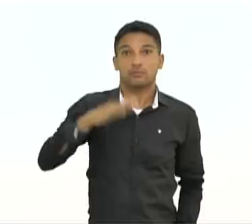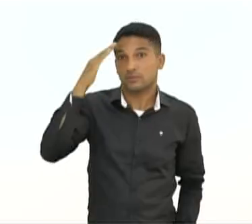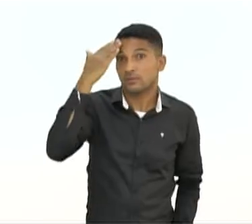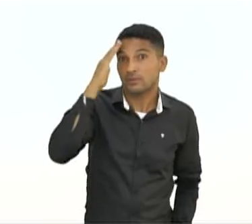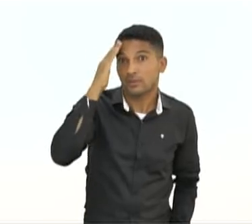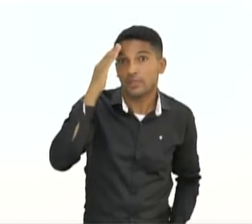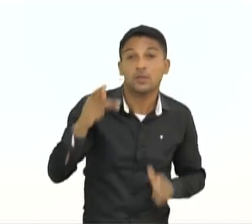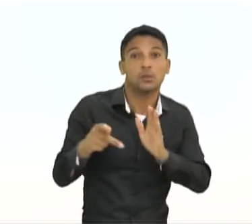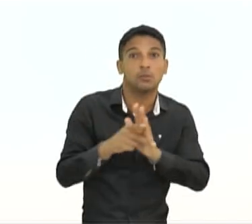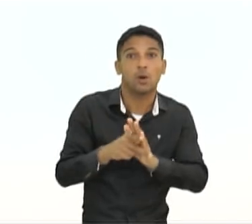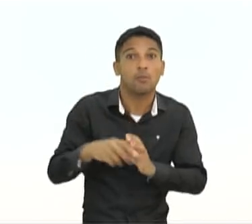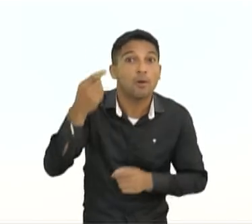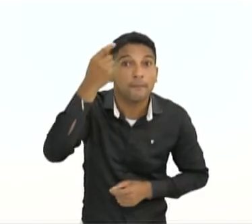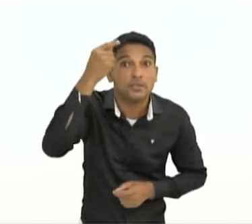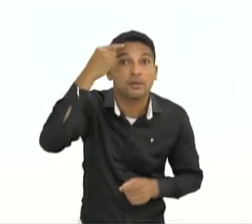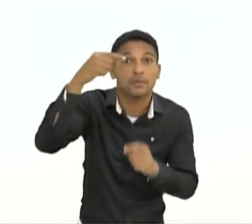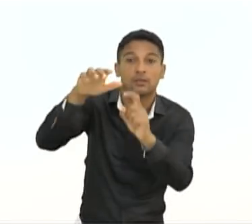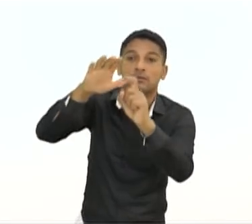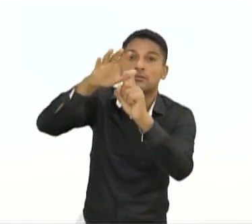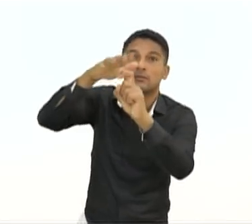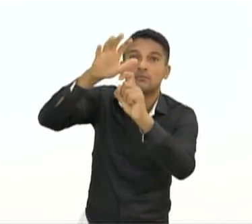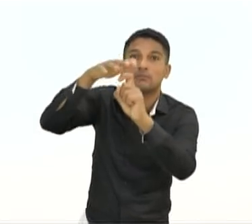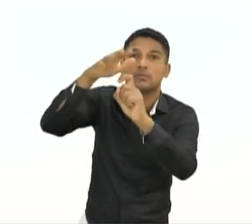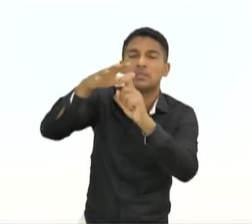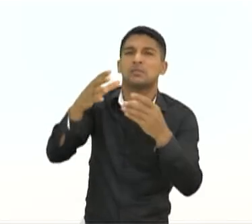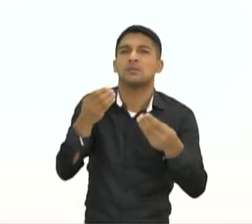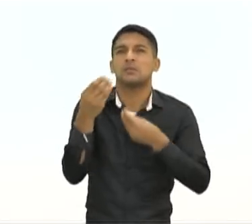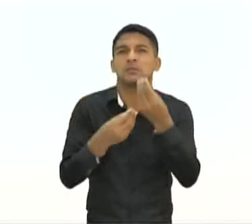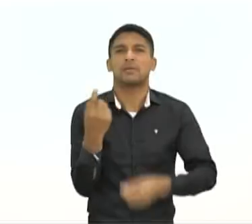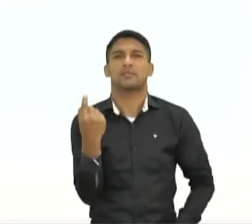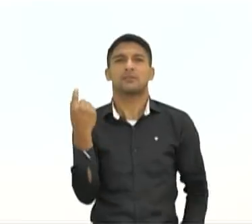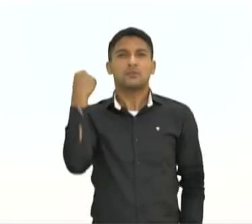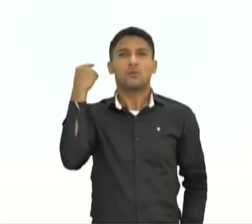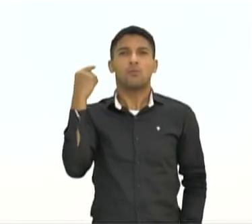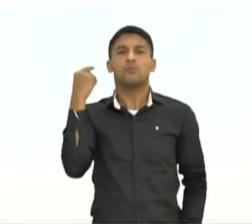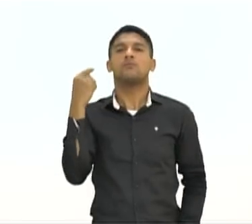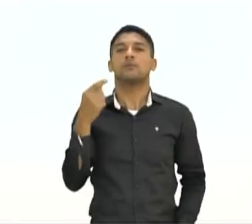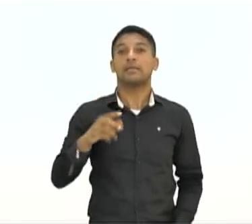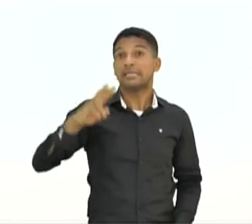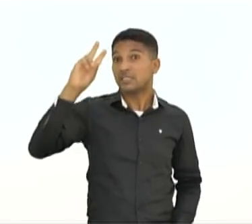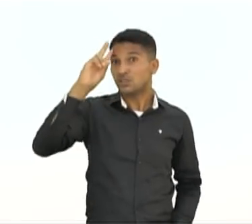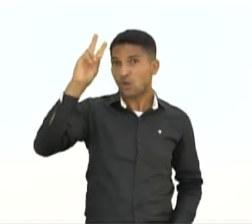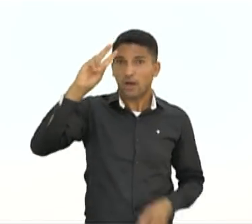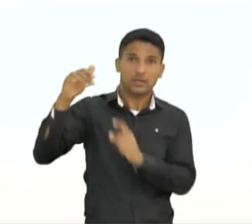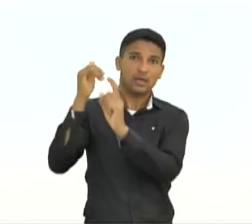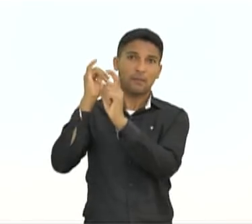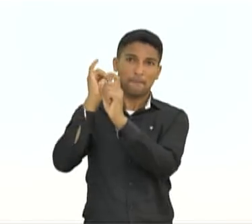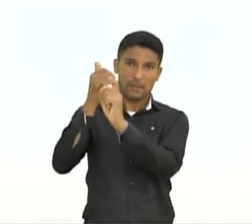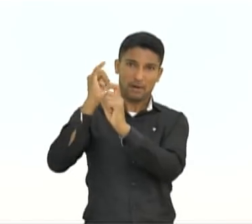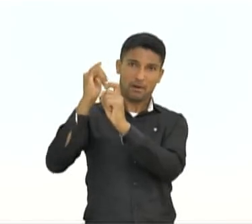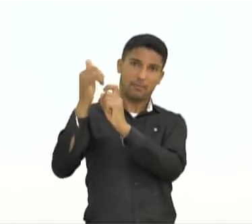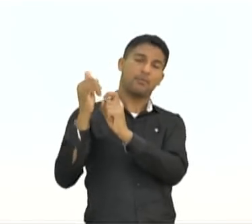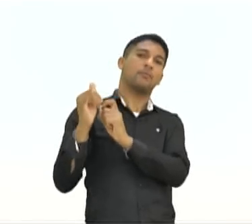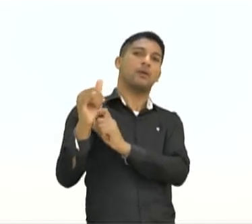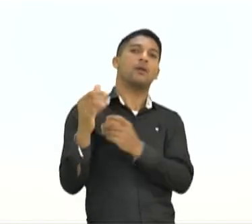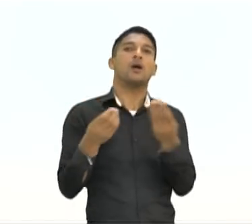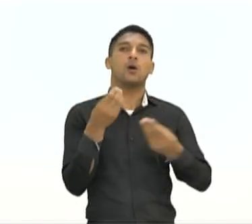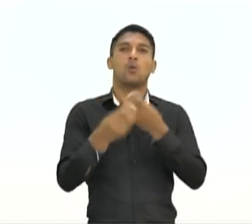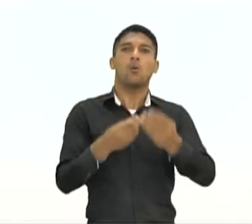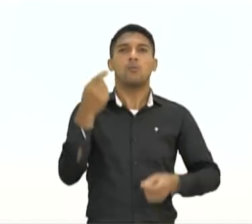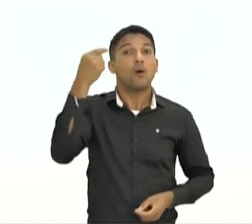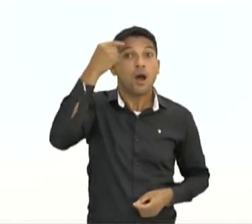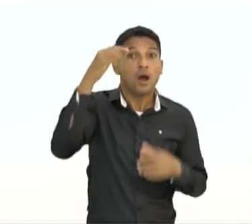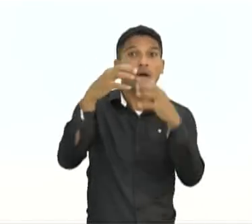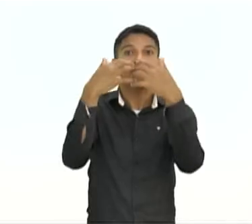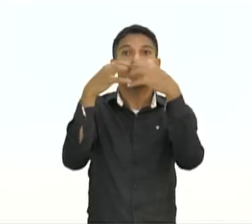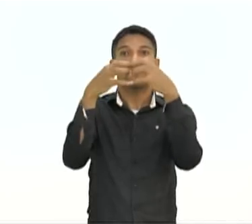de interpretar as histórias, de entender como eles pensavam, né? Você abre o YouTube lá, no YouTube você